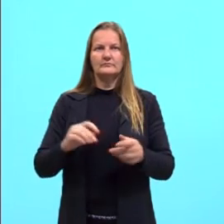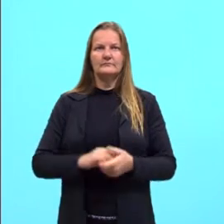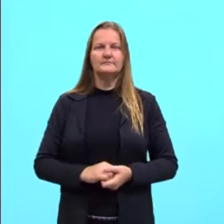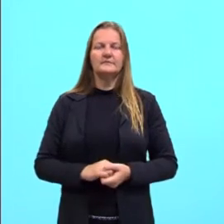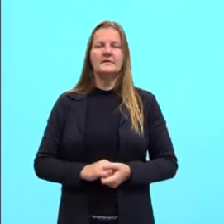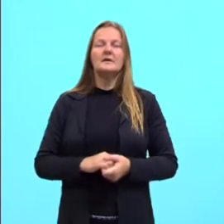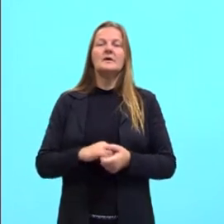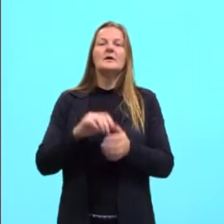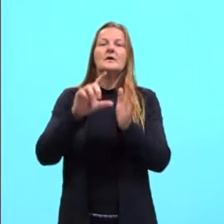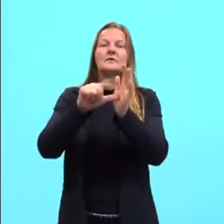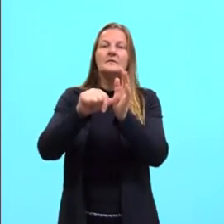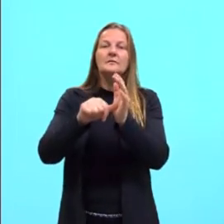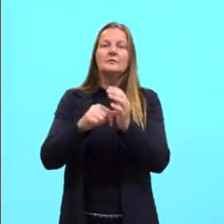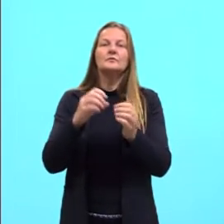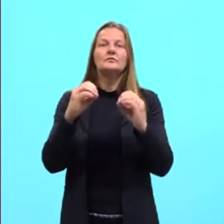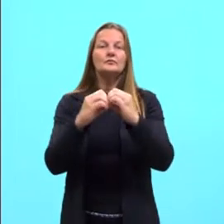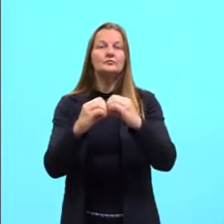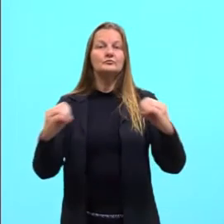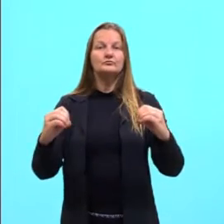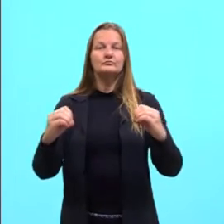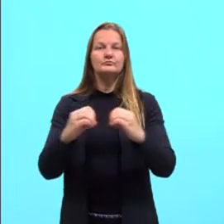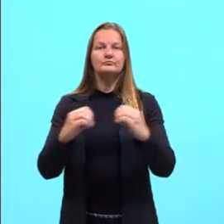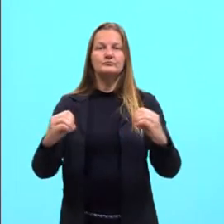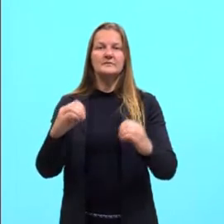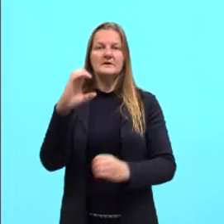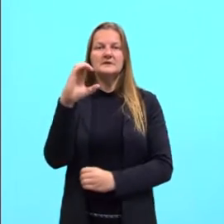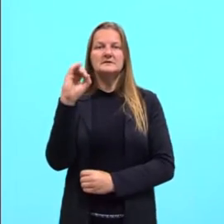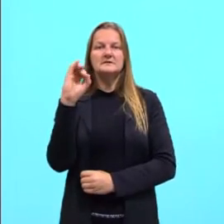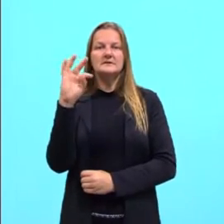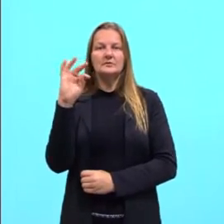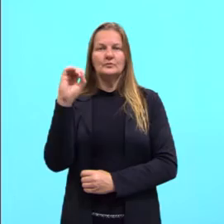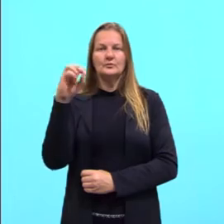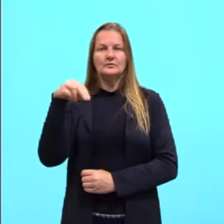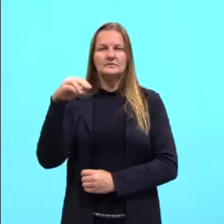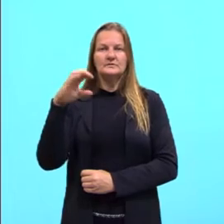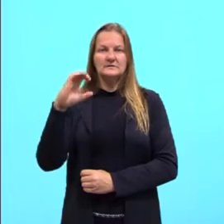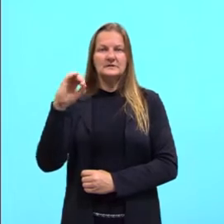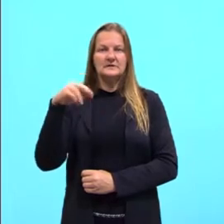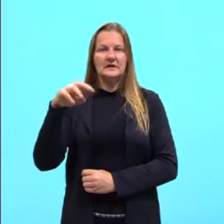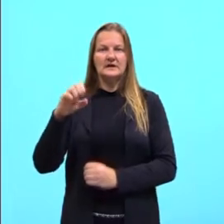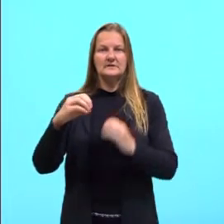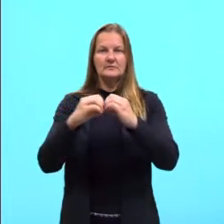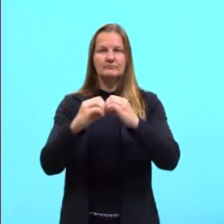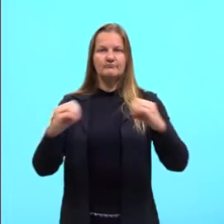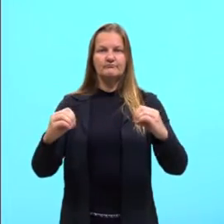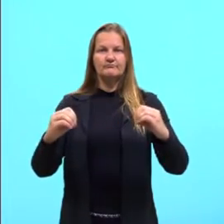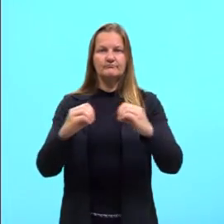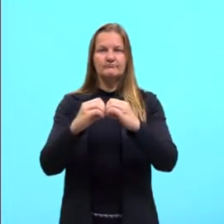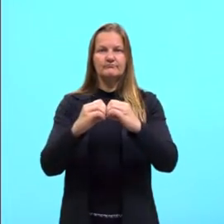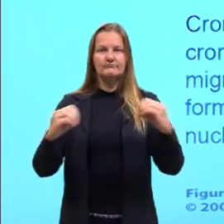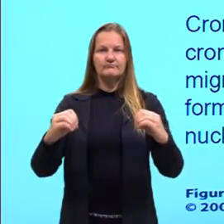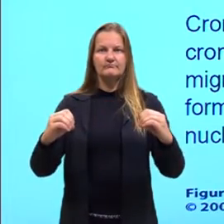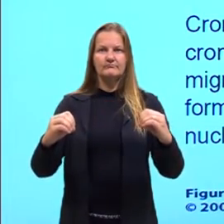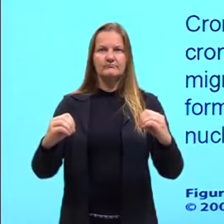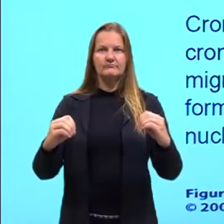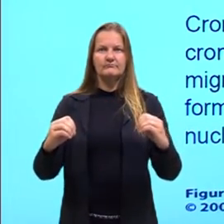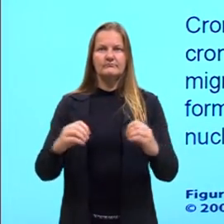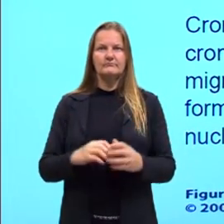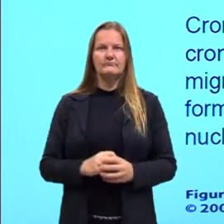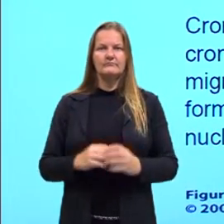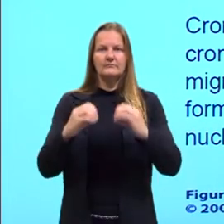E aí ocorre a citocinese a situação nessa ela vai formar já as duas células-filhas aqui